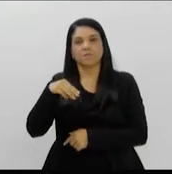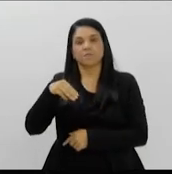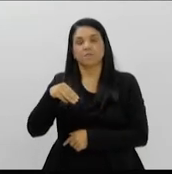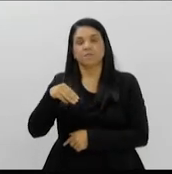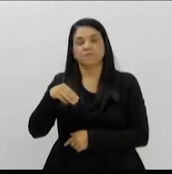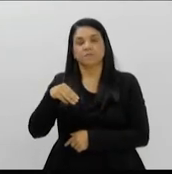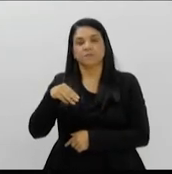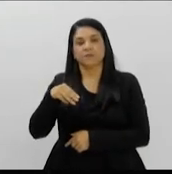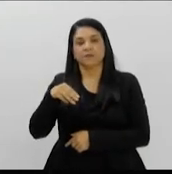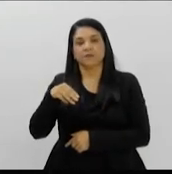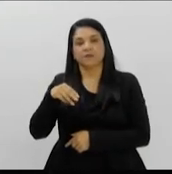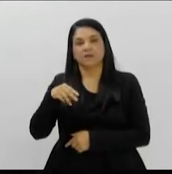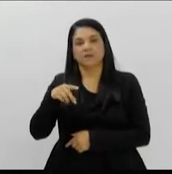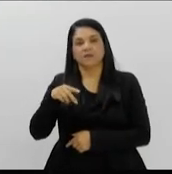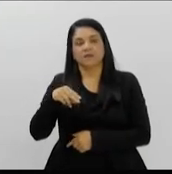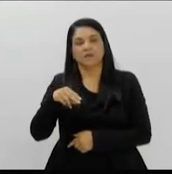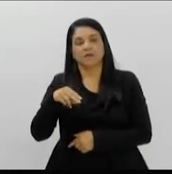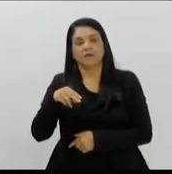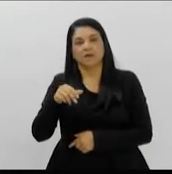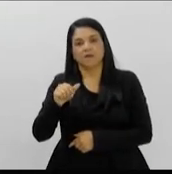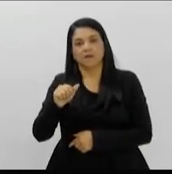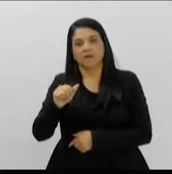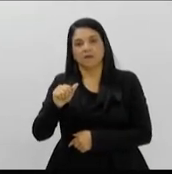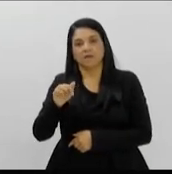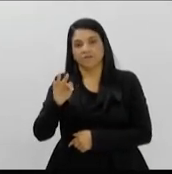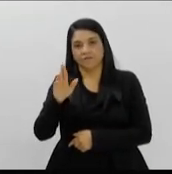Ela, assim como outras,